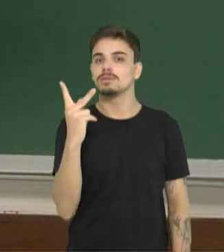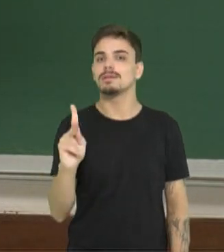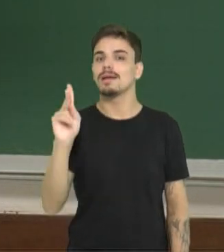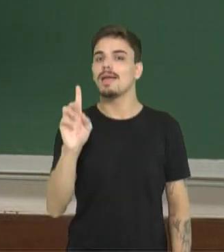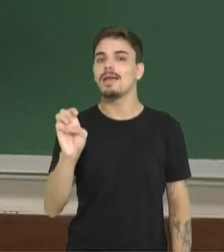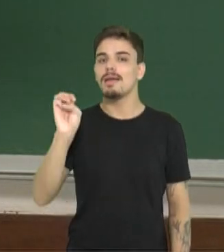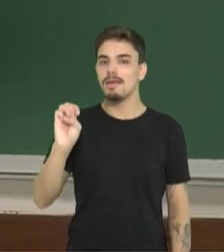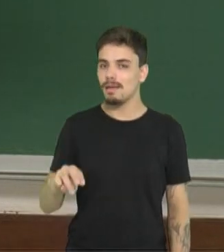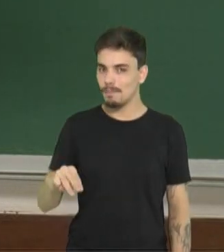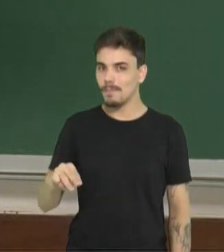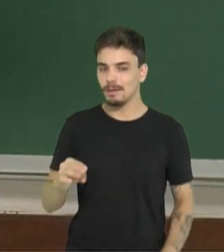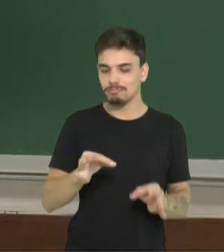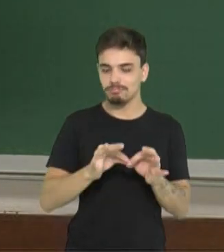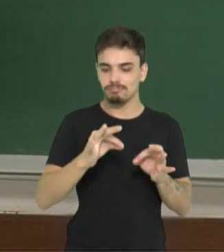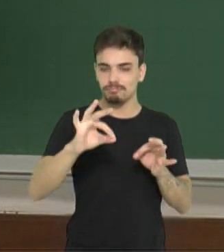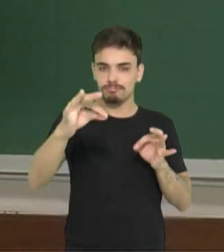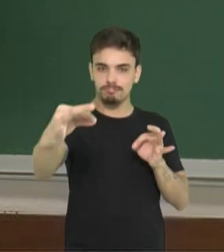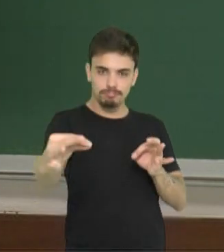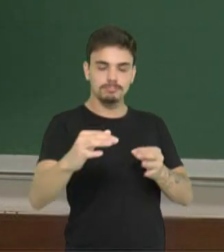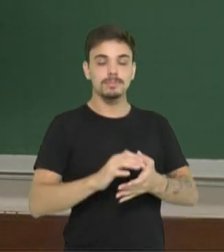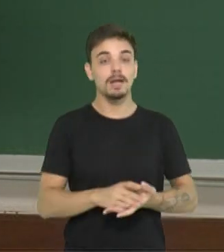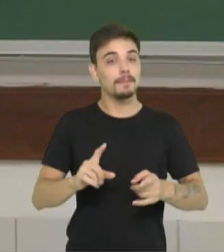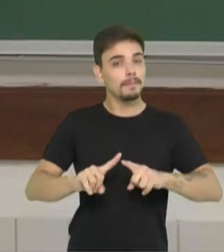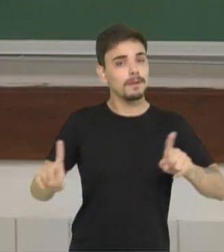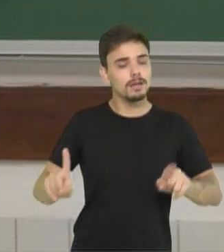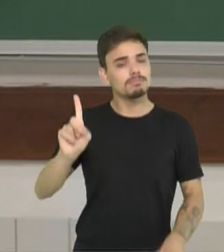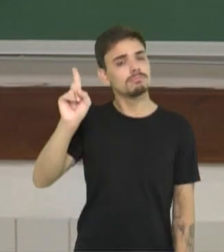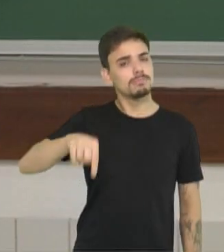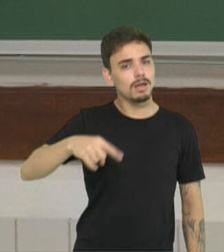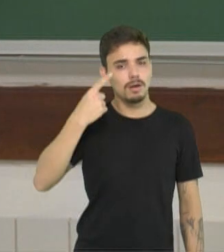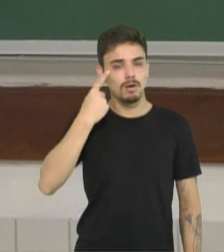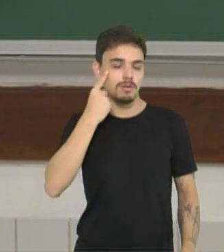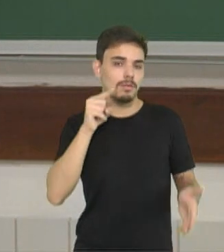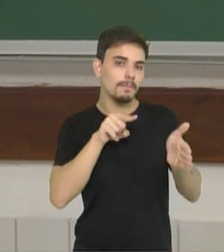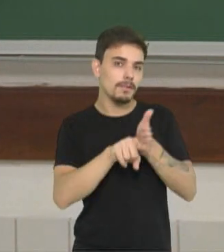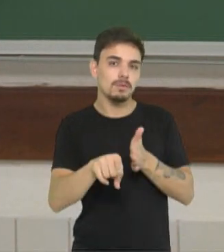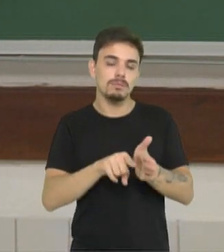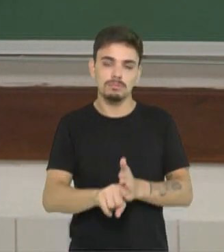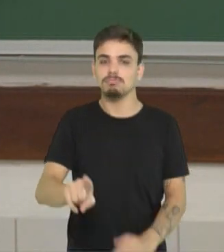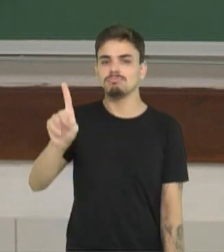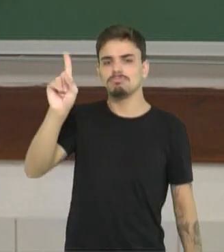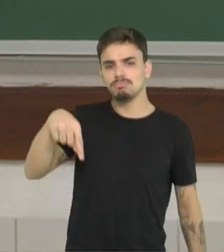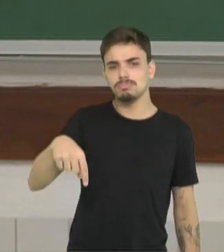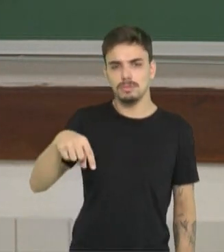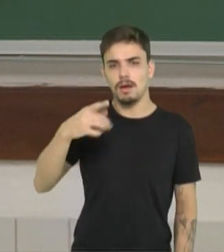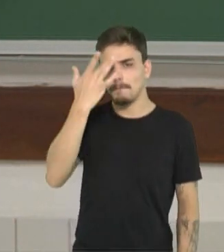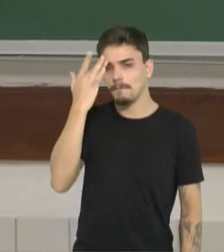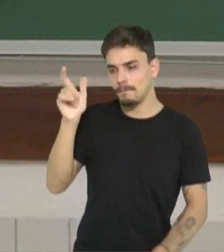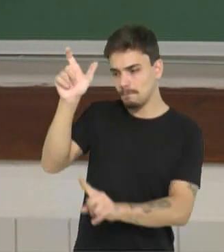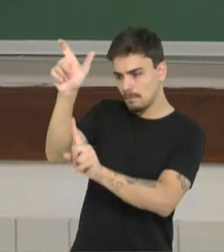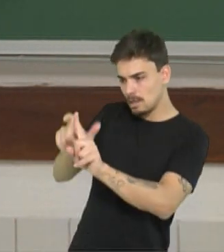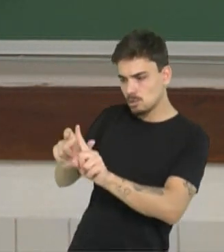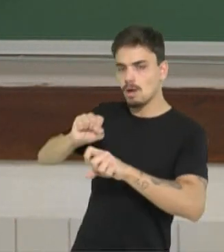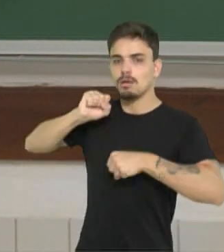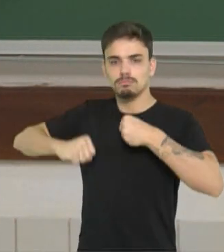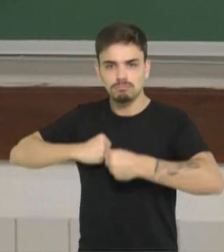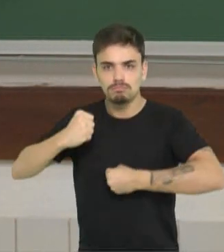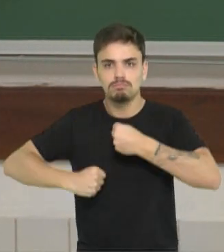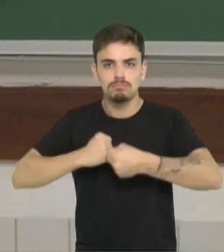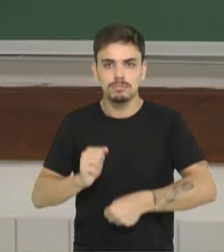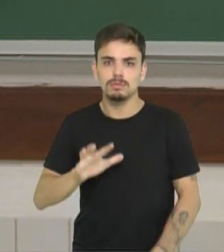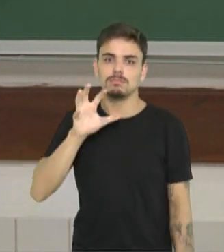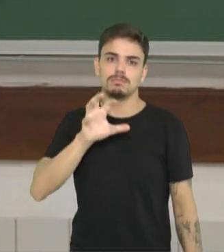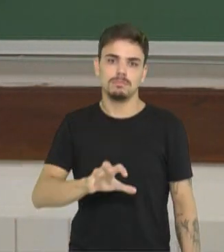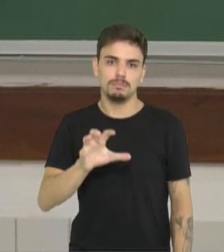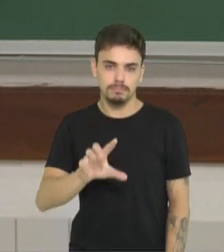quilômetros de percurso. Mas será, a questão aqui é, será que o maratonista, esse atleta que vai correr essa